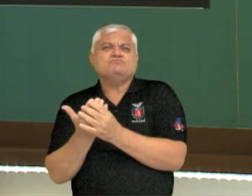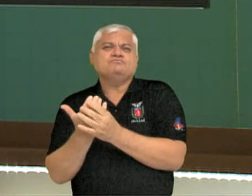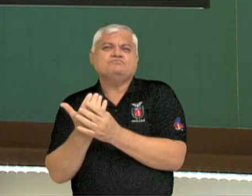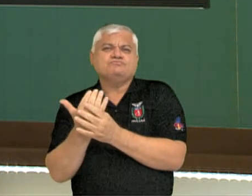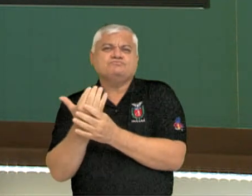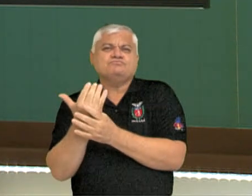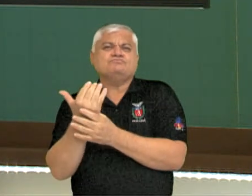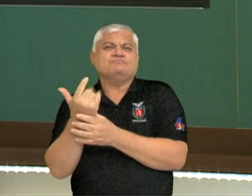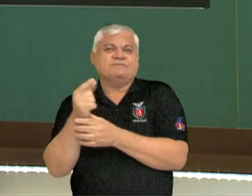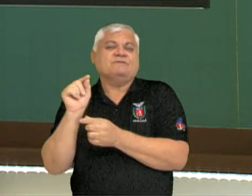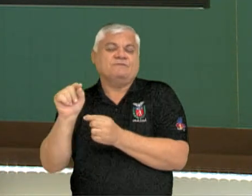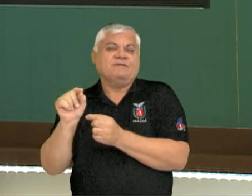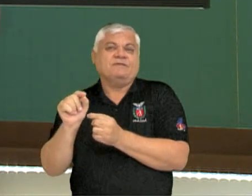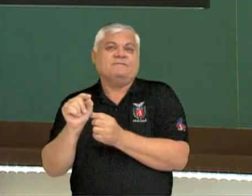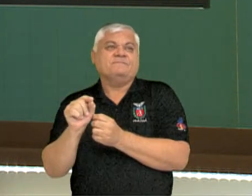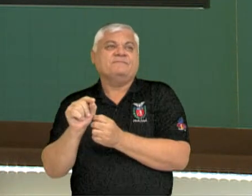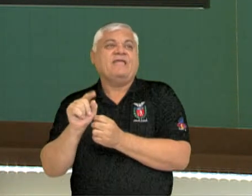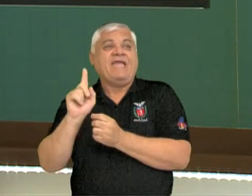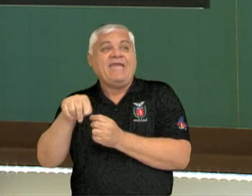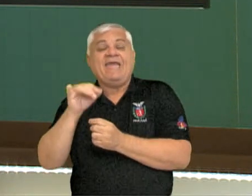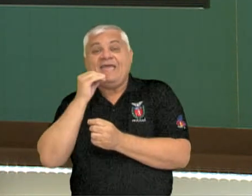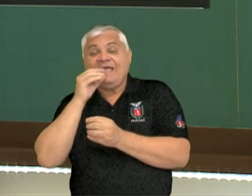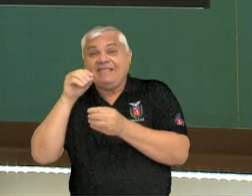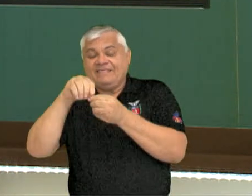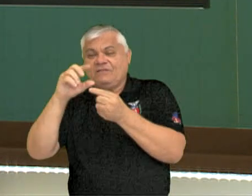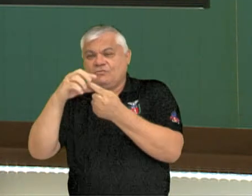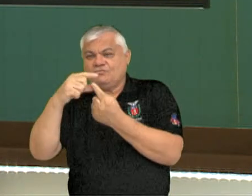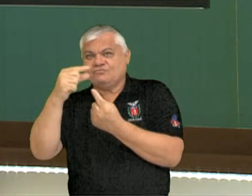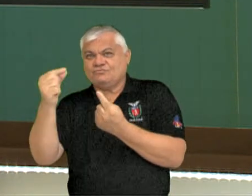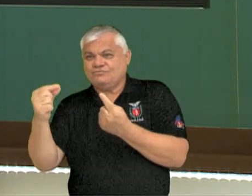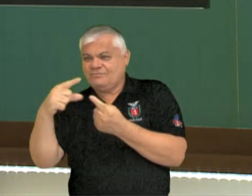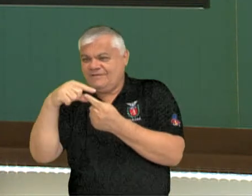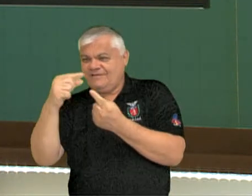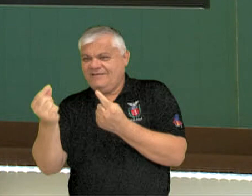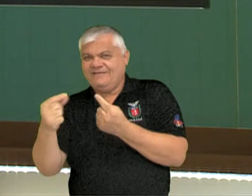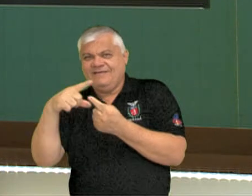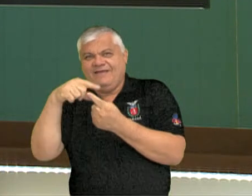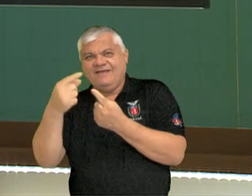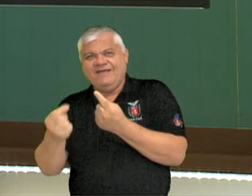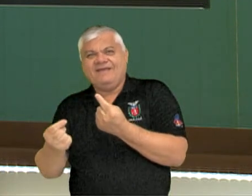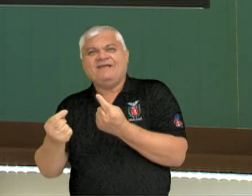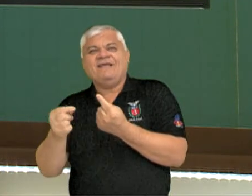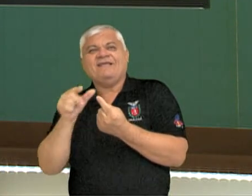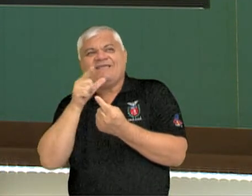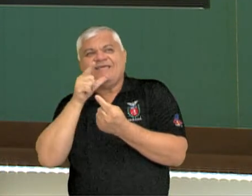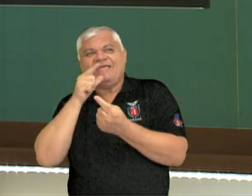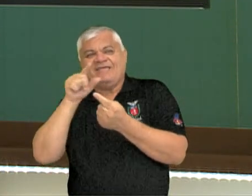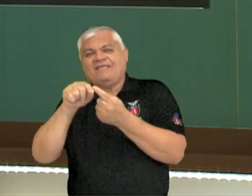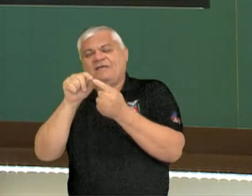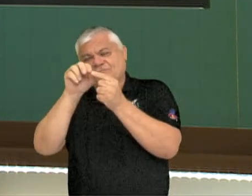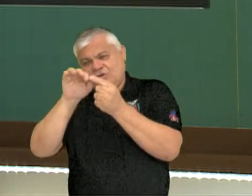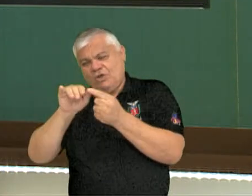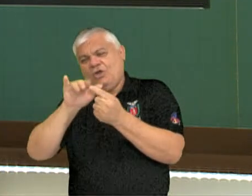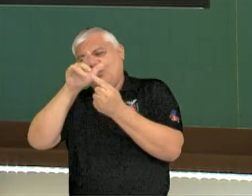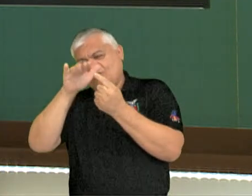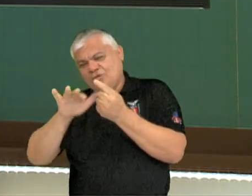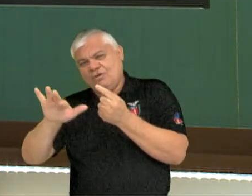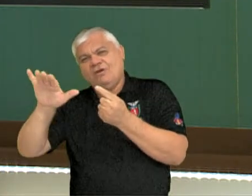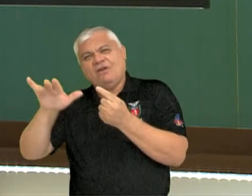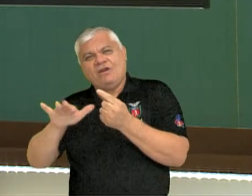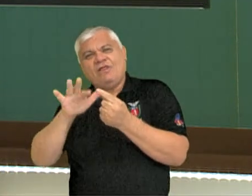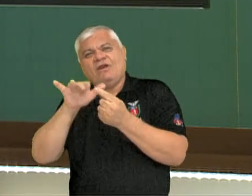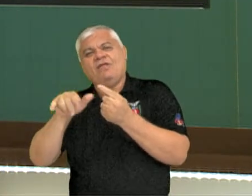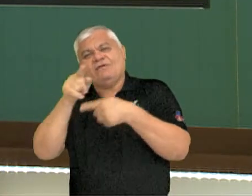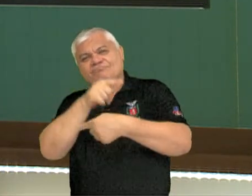desenvolvimento do esporófito, que tem lá na sua estrutura o esporângio ou cápsula, que produz o esporo e assim a